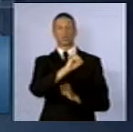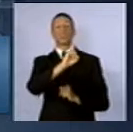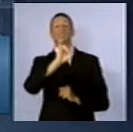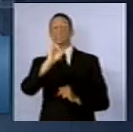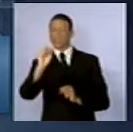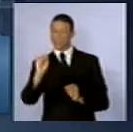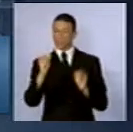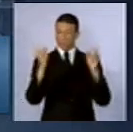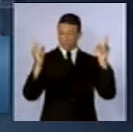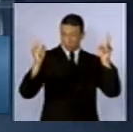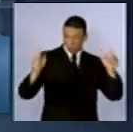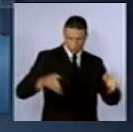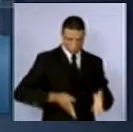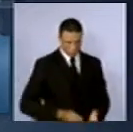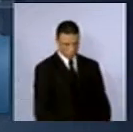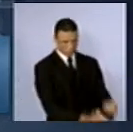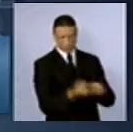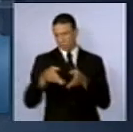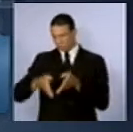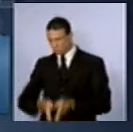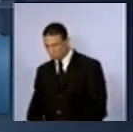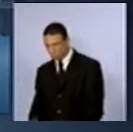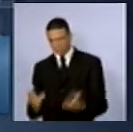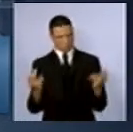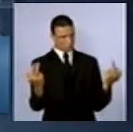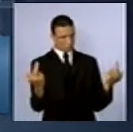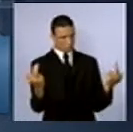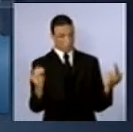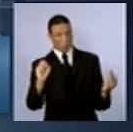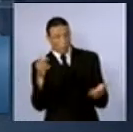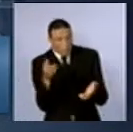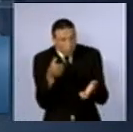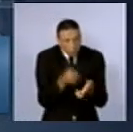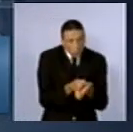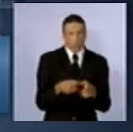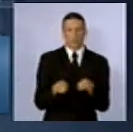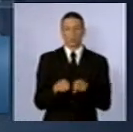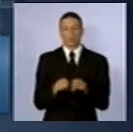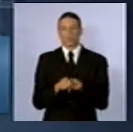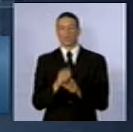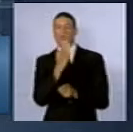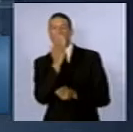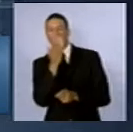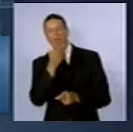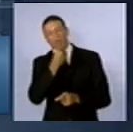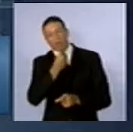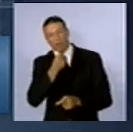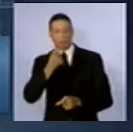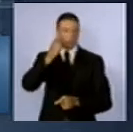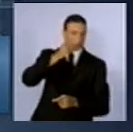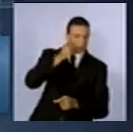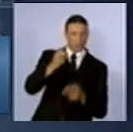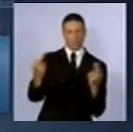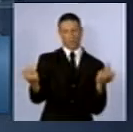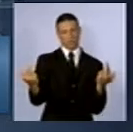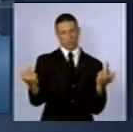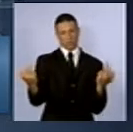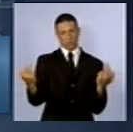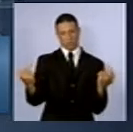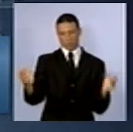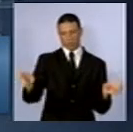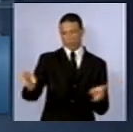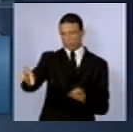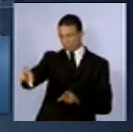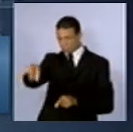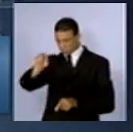data muito próxima da criança acaso né e deveria ser do mesmo sexo na medida que nós identificá essas crianças nós